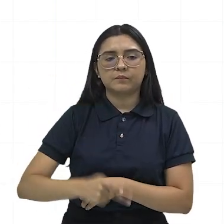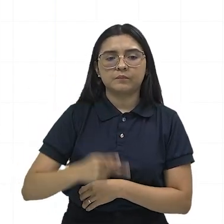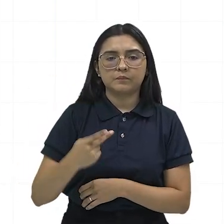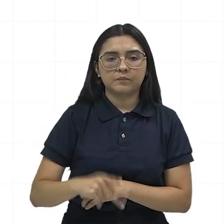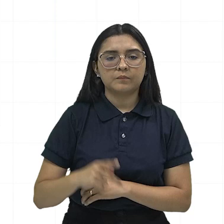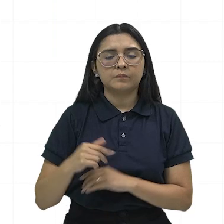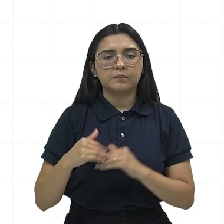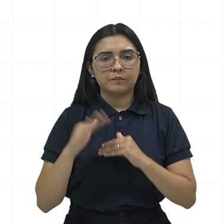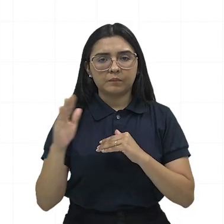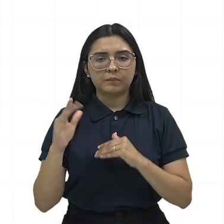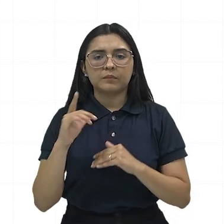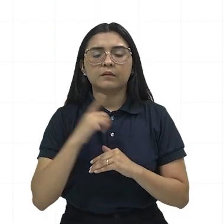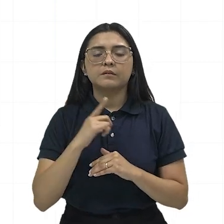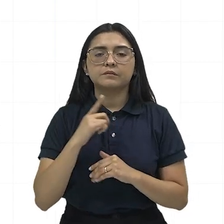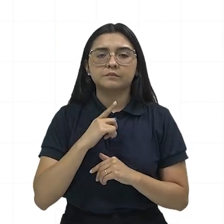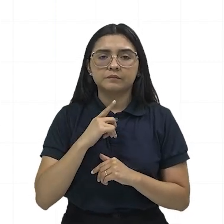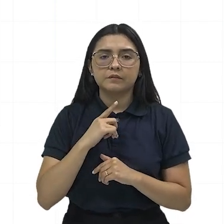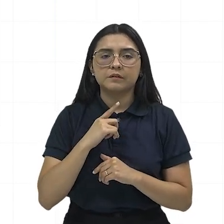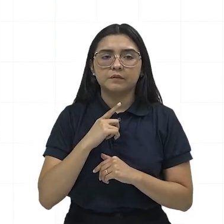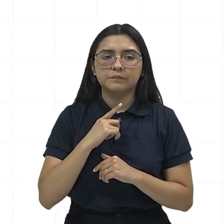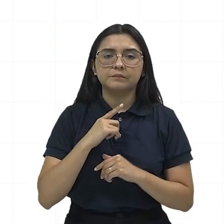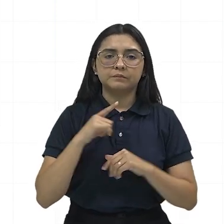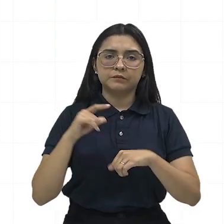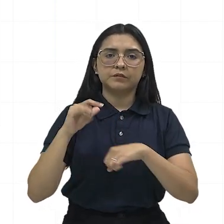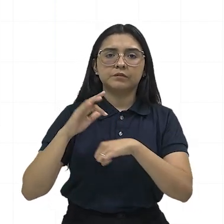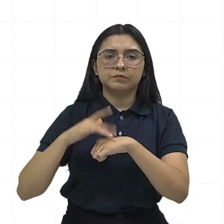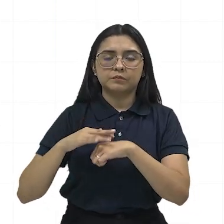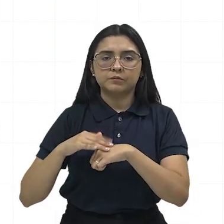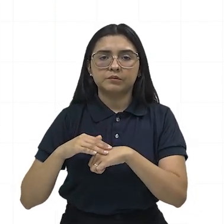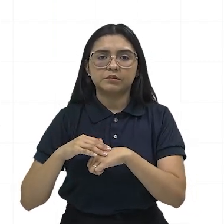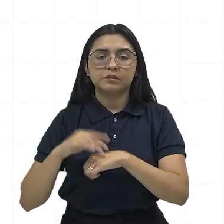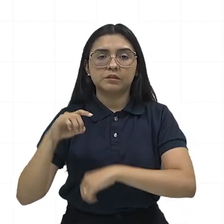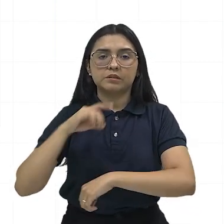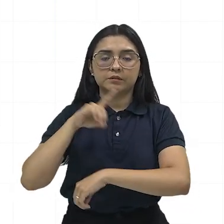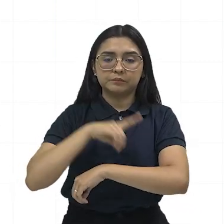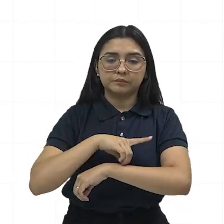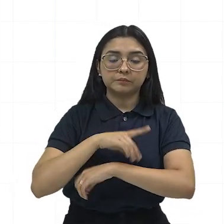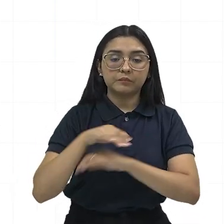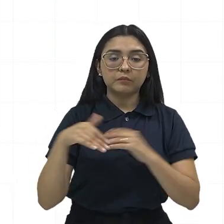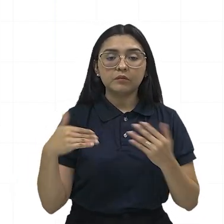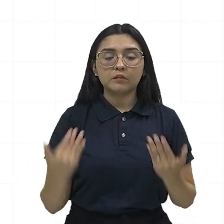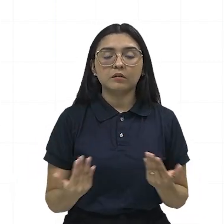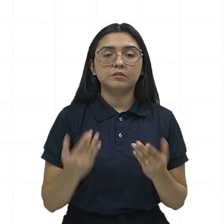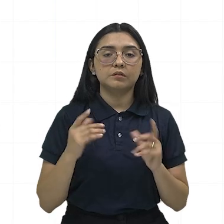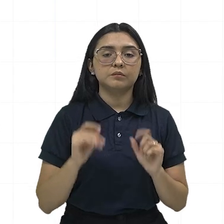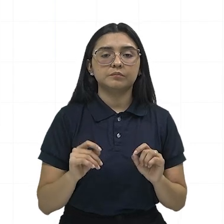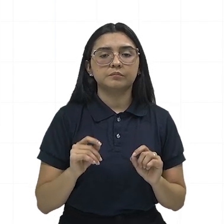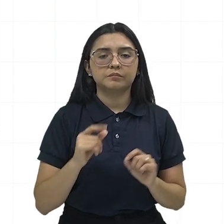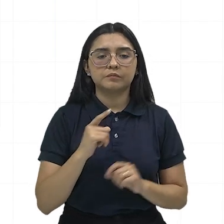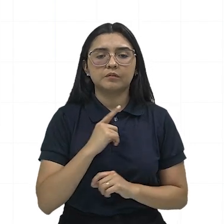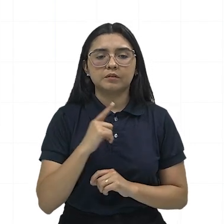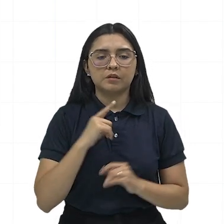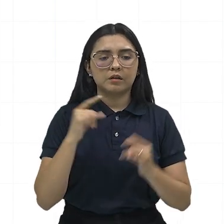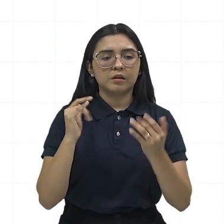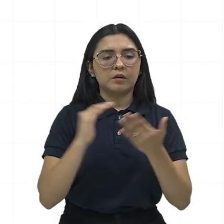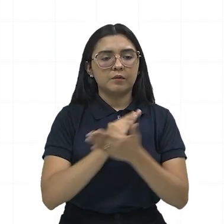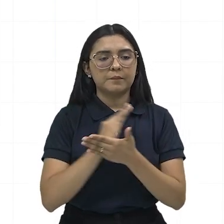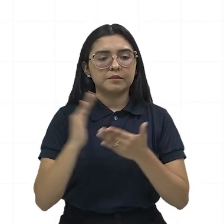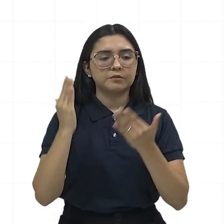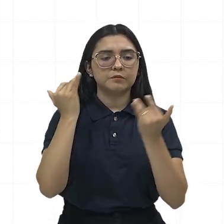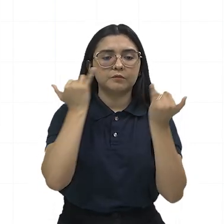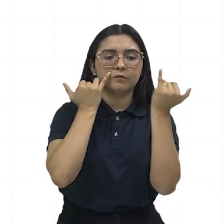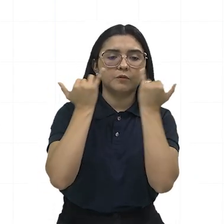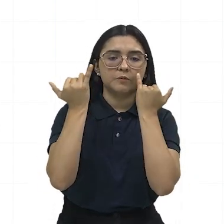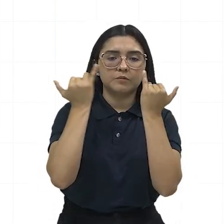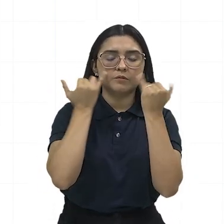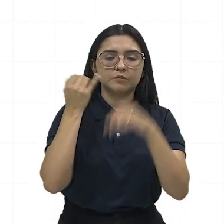é atingido, mais é afetado aí pela dengue, tá? E aí a gente tem aí informações